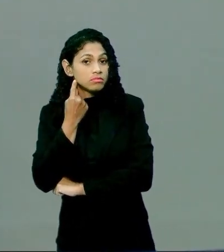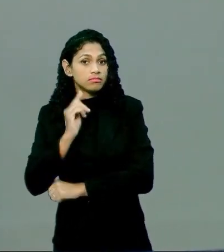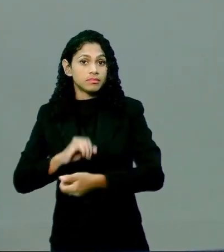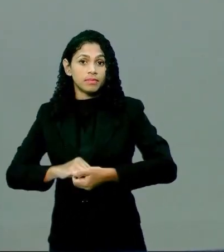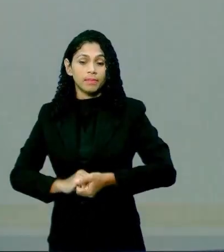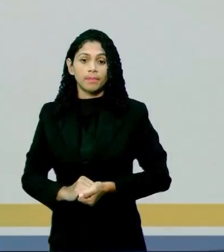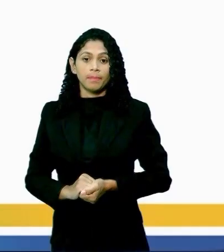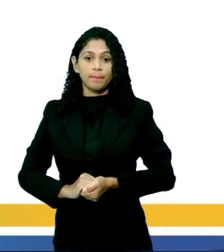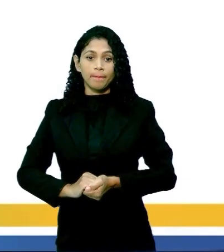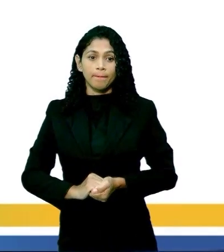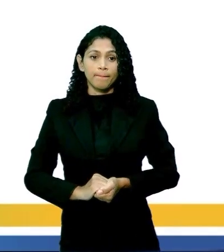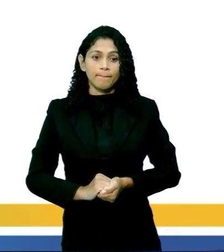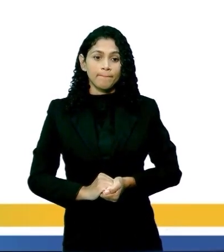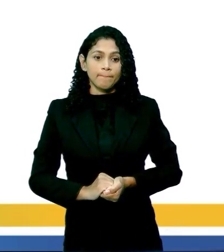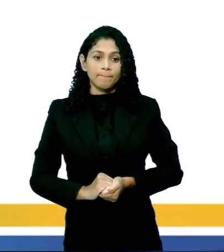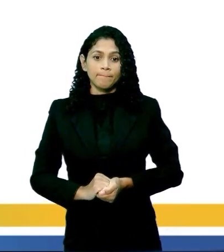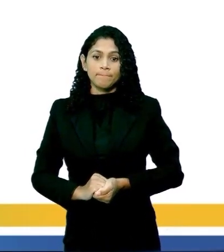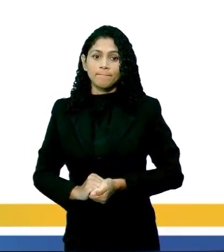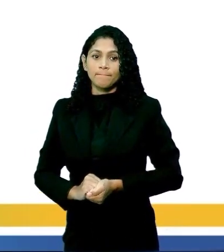vai conceituar direitinho.